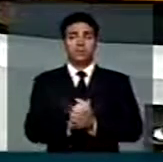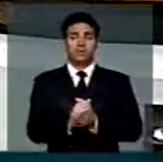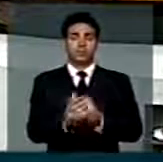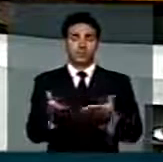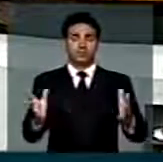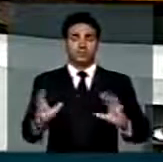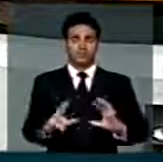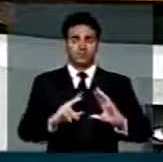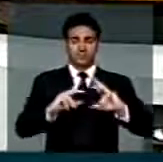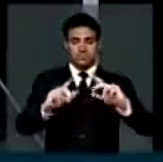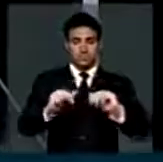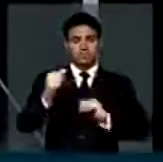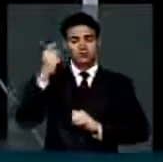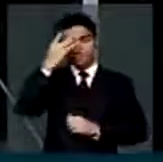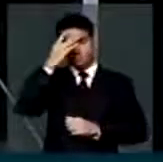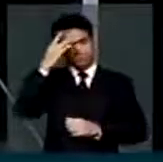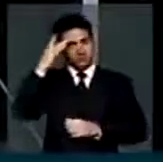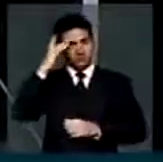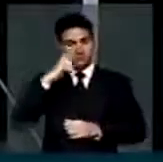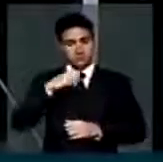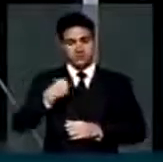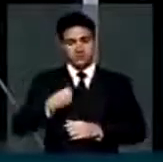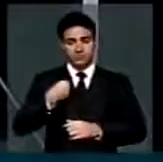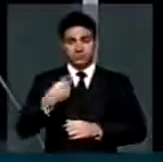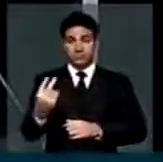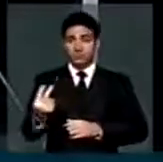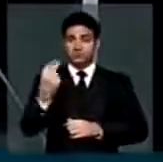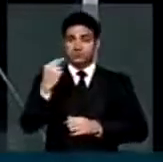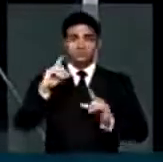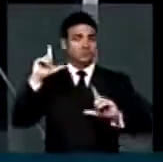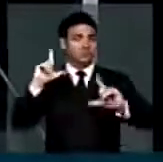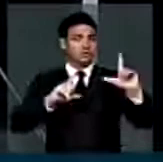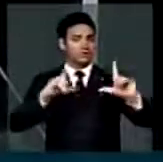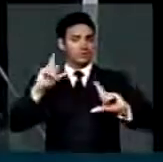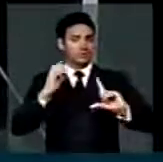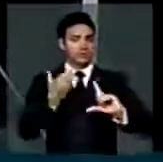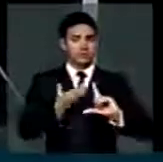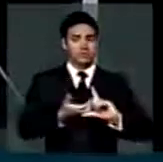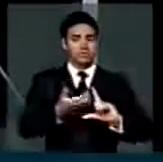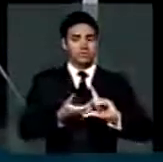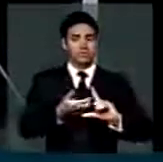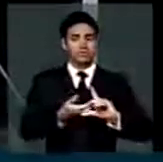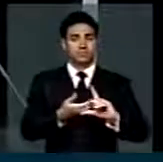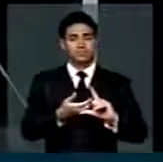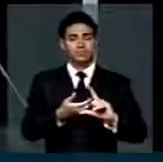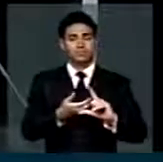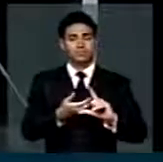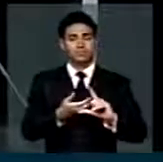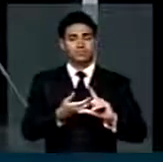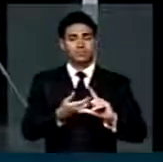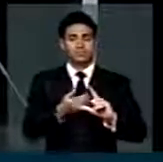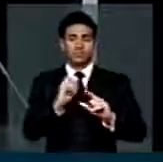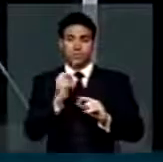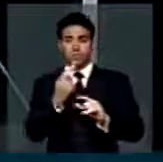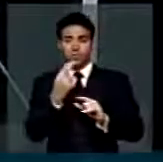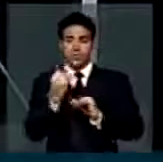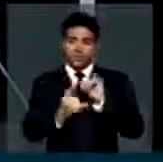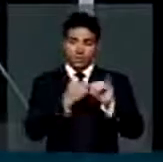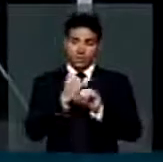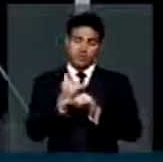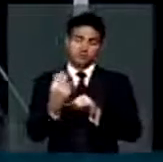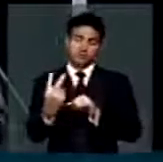aqueles e aquelas que estão nos assistindo pela TV Câmara, nos acompanhando pela